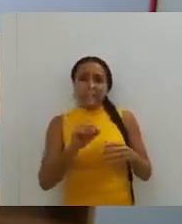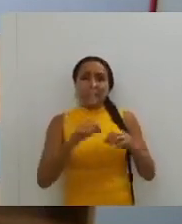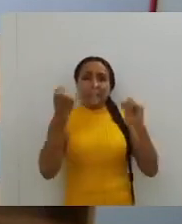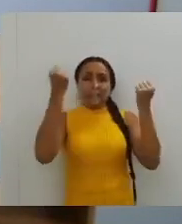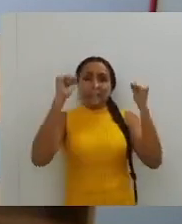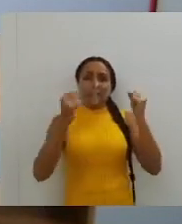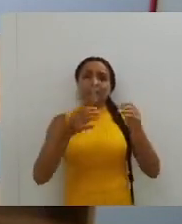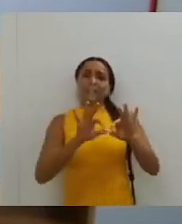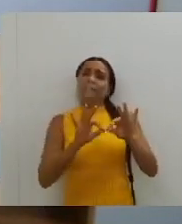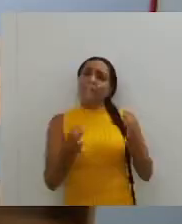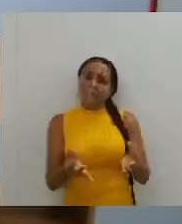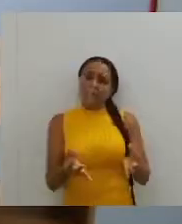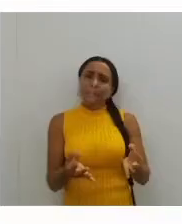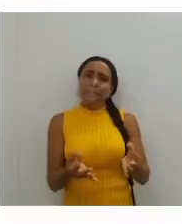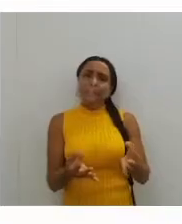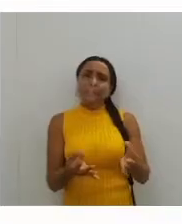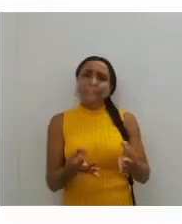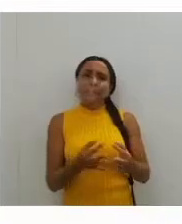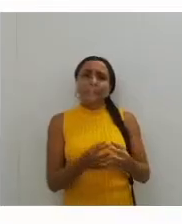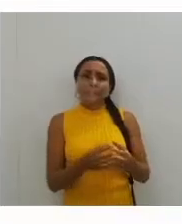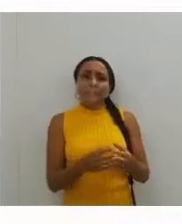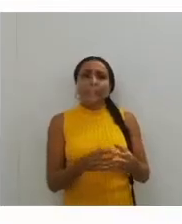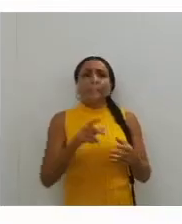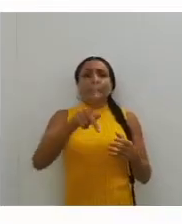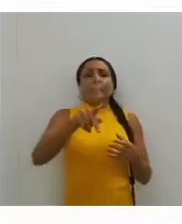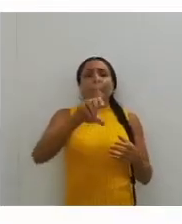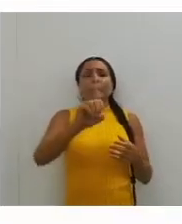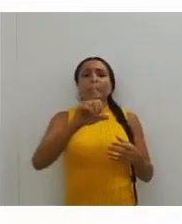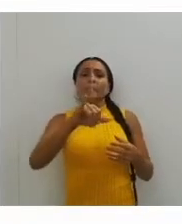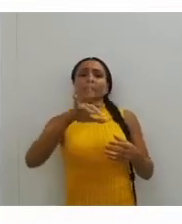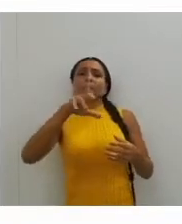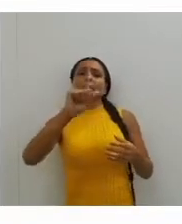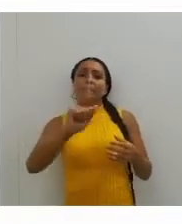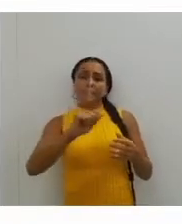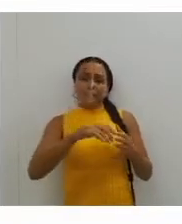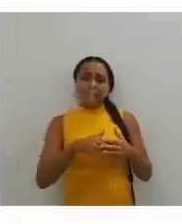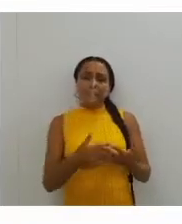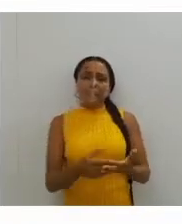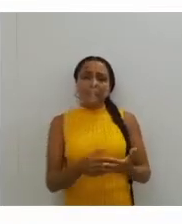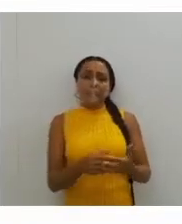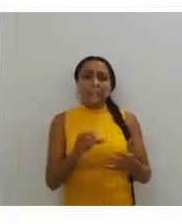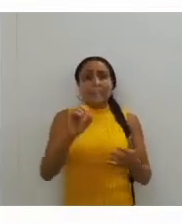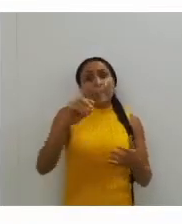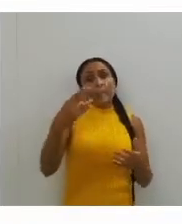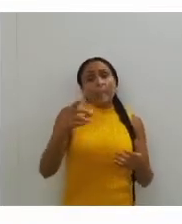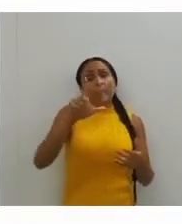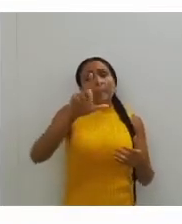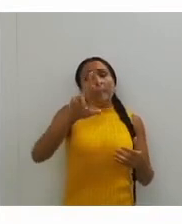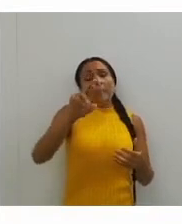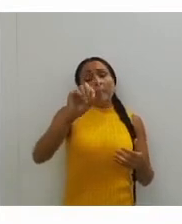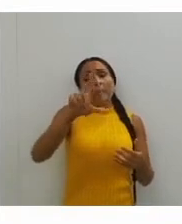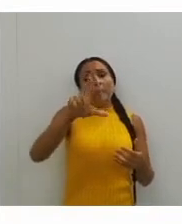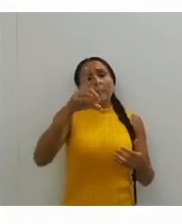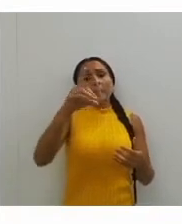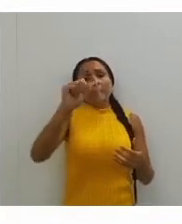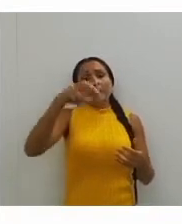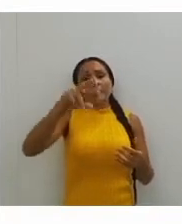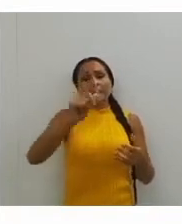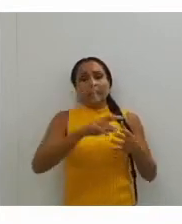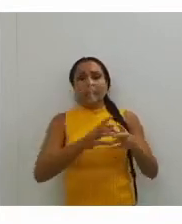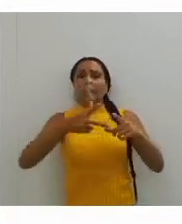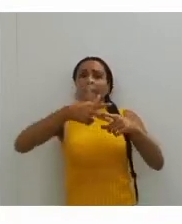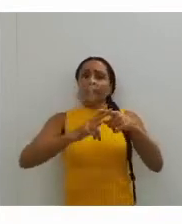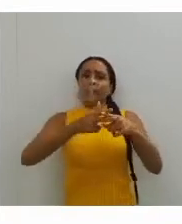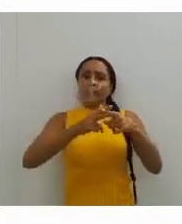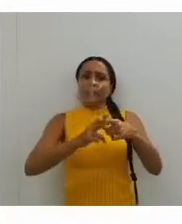A máquina simples é chamada de polia. A polia ou roldana é uma peça